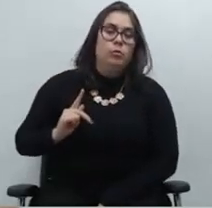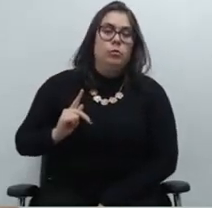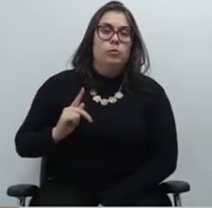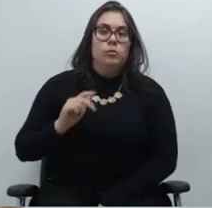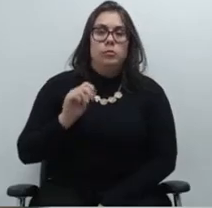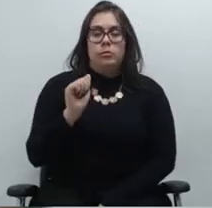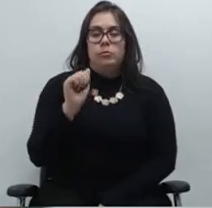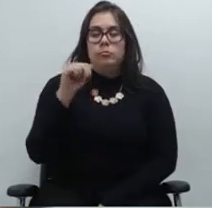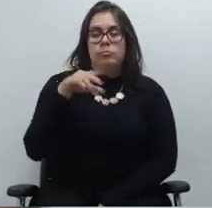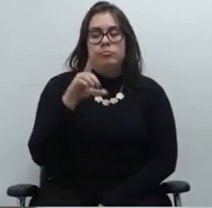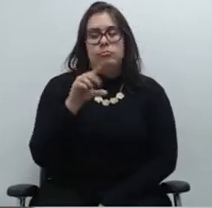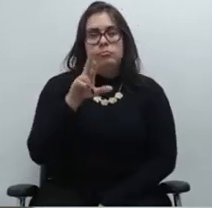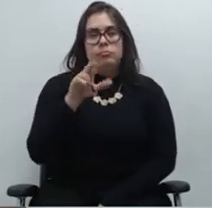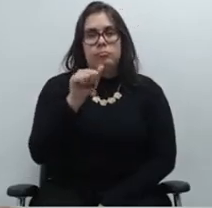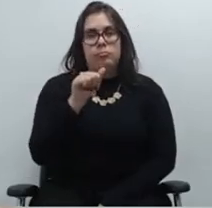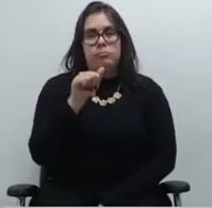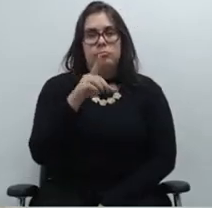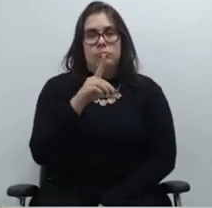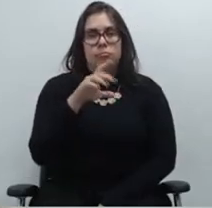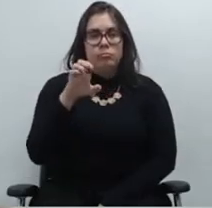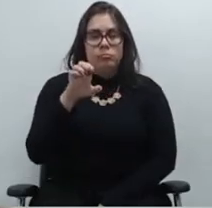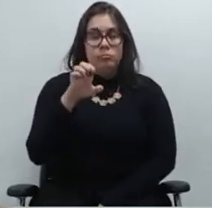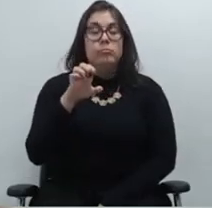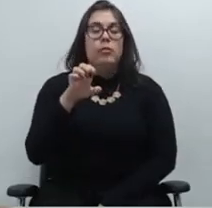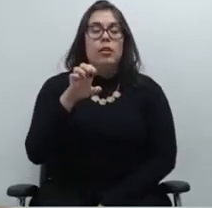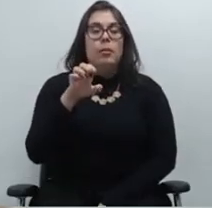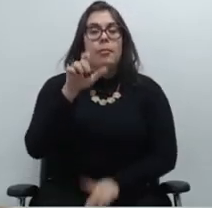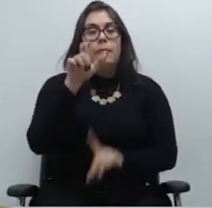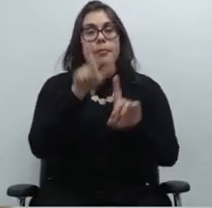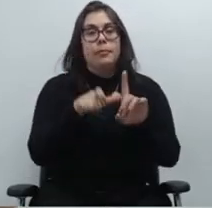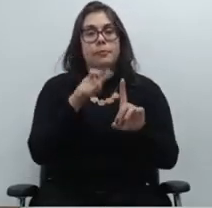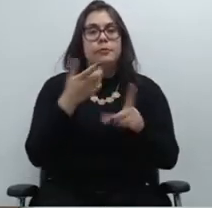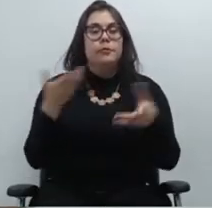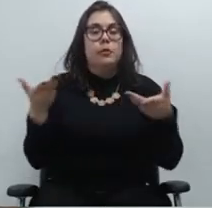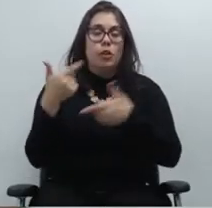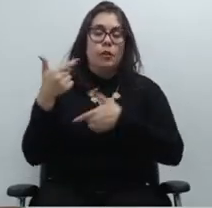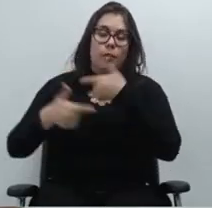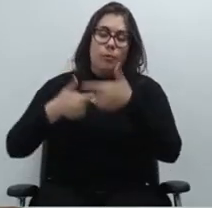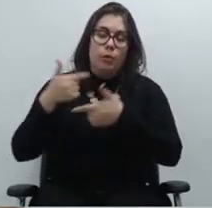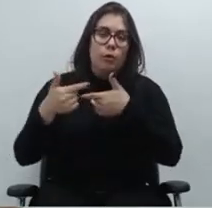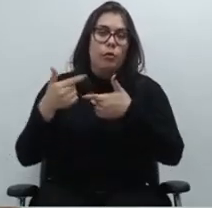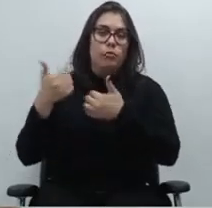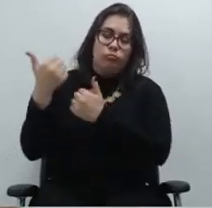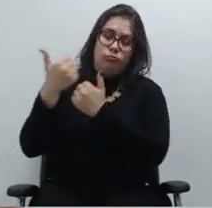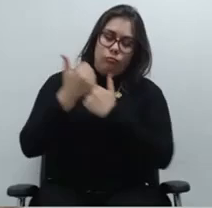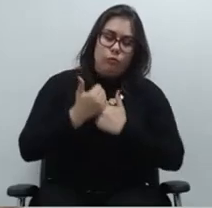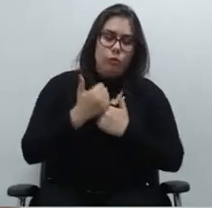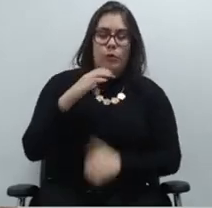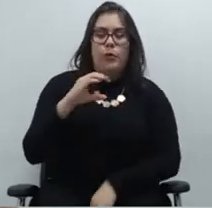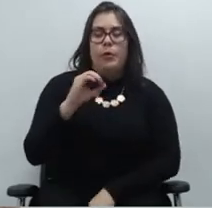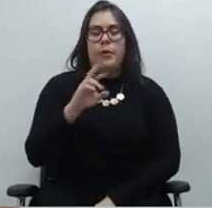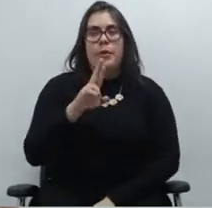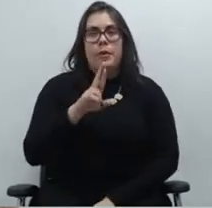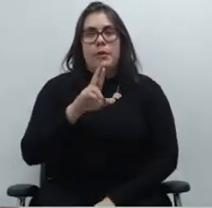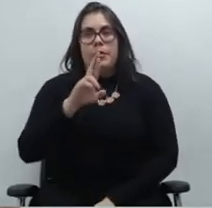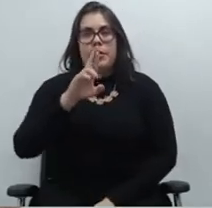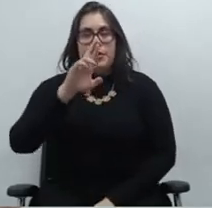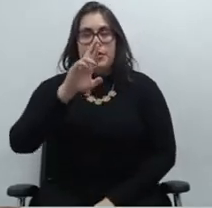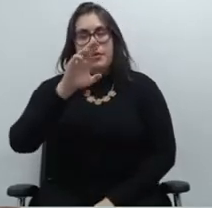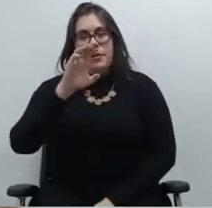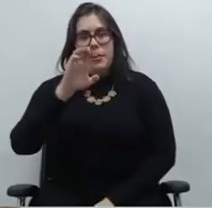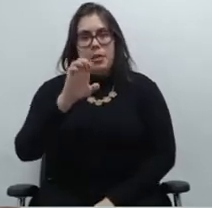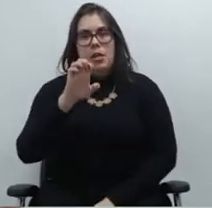nomeação ao cargo de corregedor-geral. Pude parabenizá-lo hoje pessoalmente e colocar tanto a mim quanto a equipe da atual